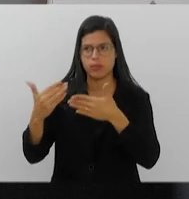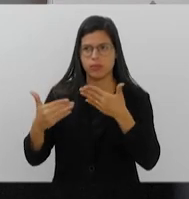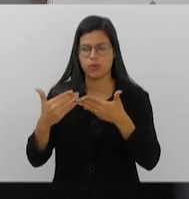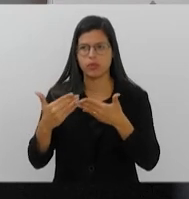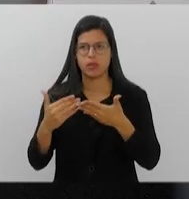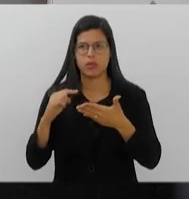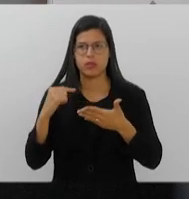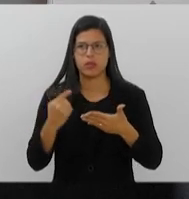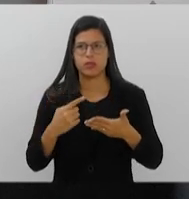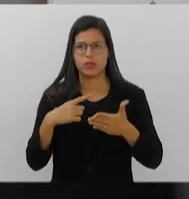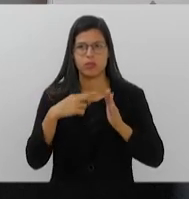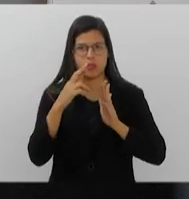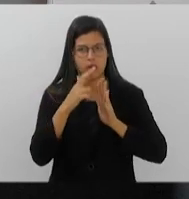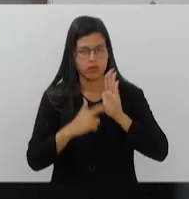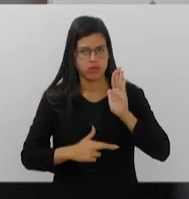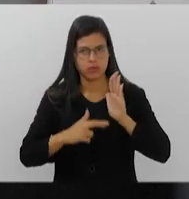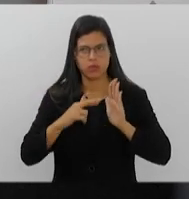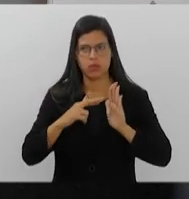tenhamos um relatório, deputado Júlio,